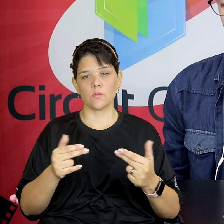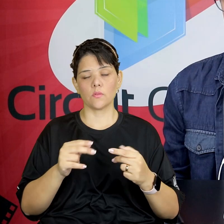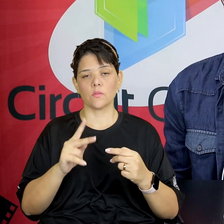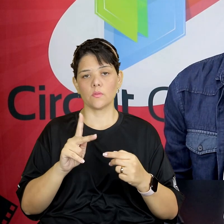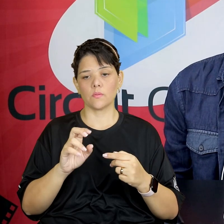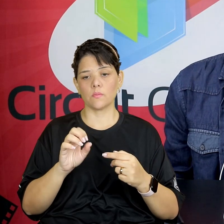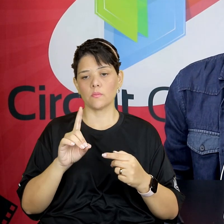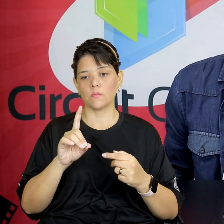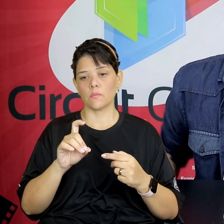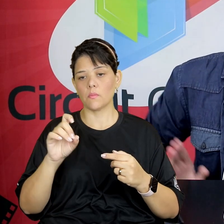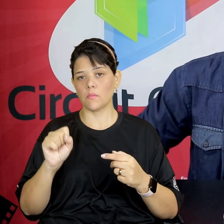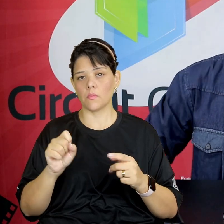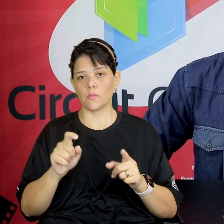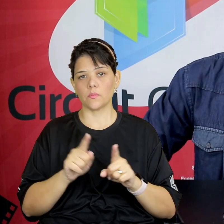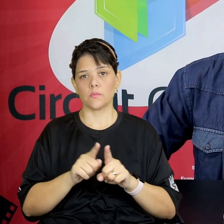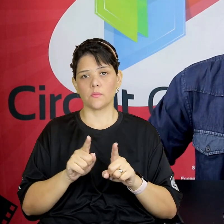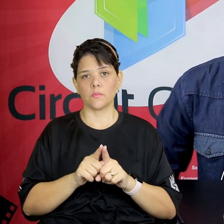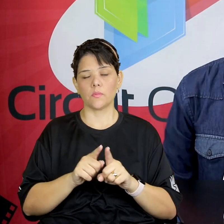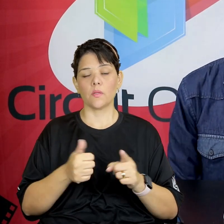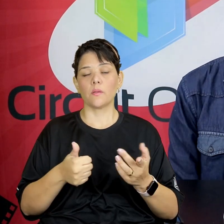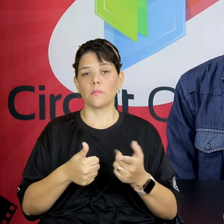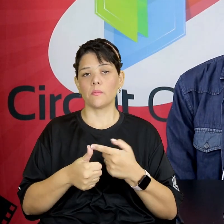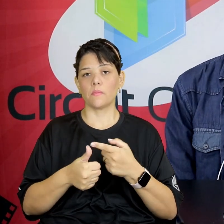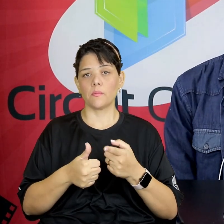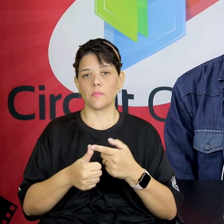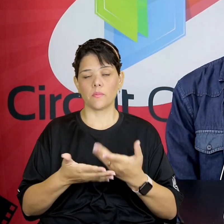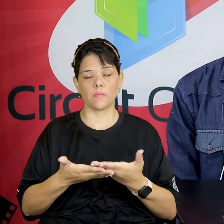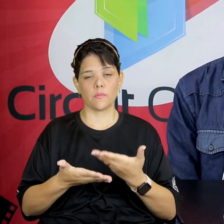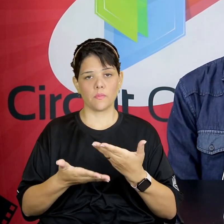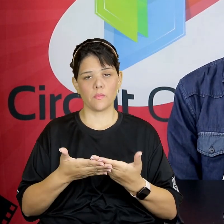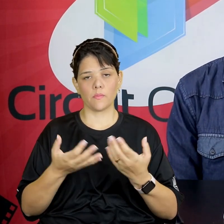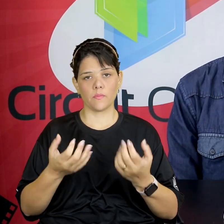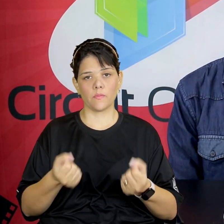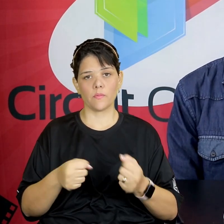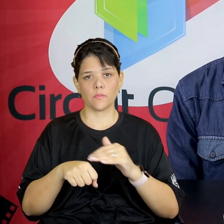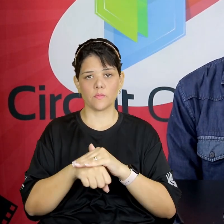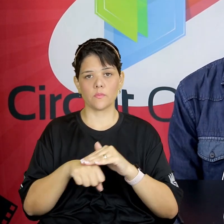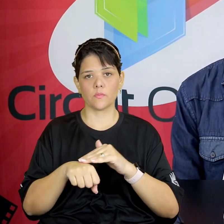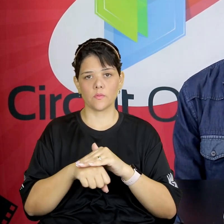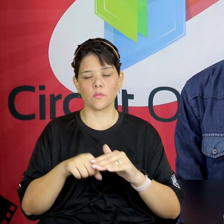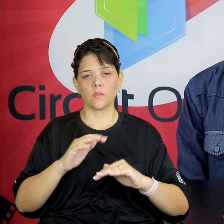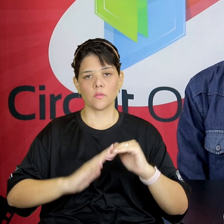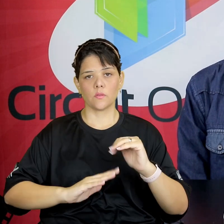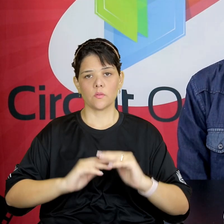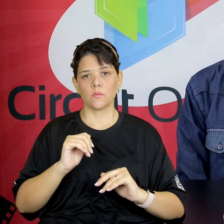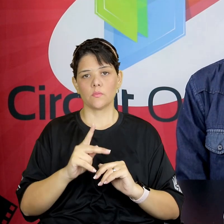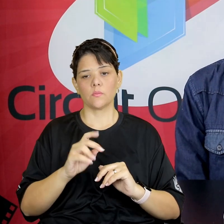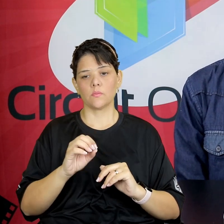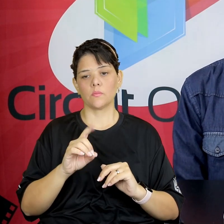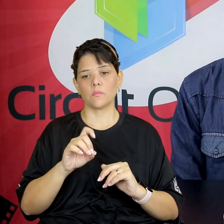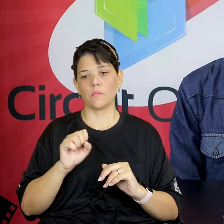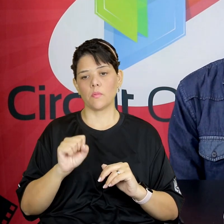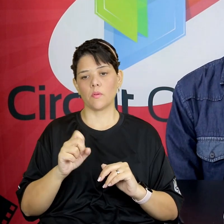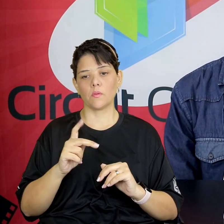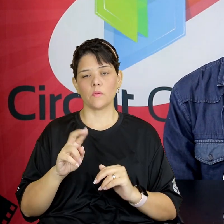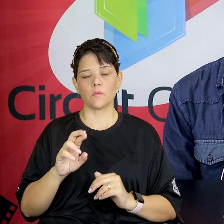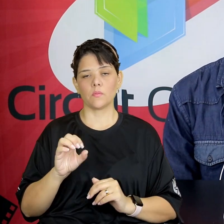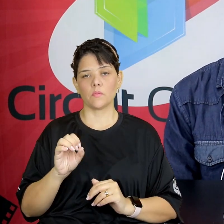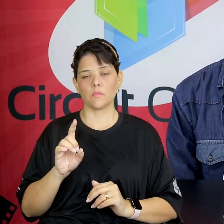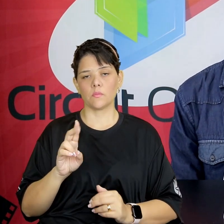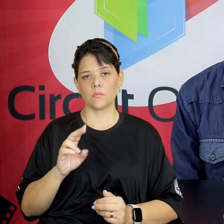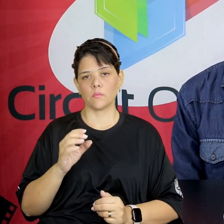nesse processo, tranquilo? Nessa primeira aula, a gente vai falar sobre essa etapa de pós-produção e todas as etapas que estão dentro